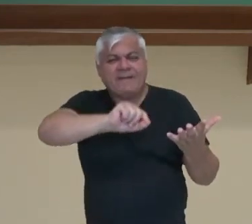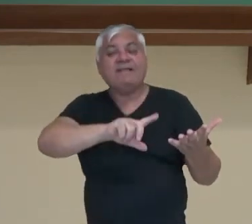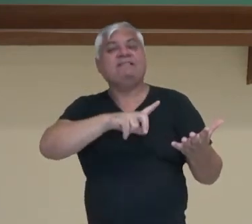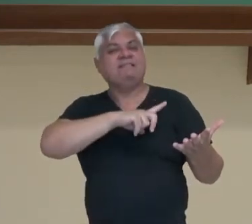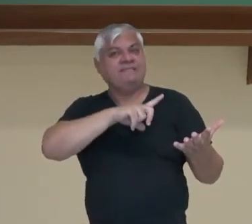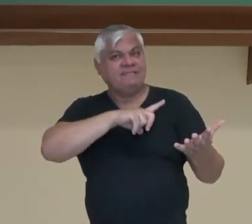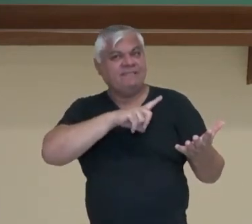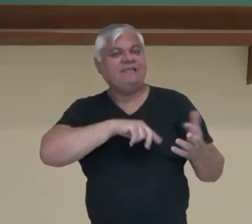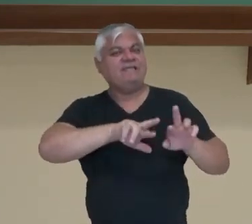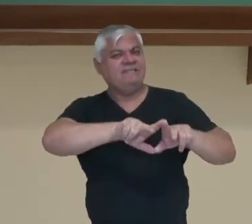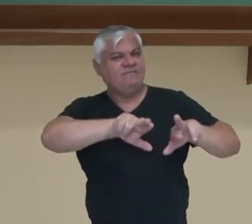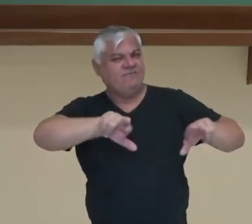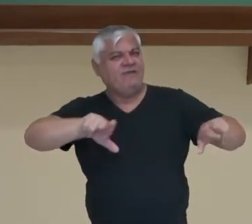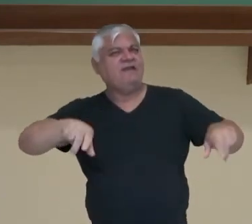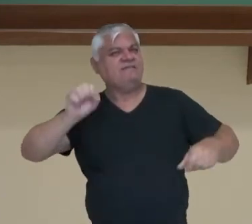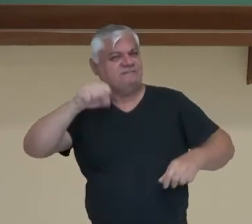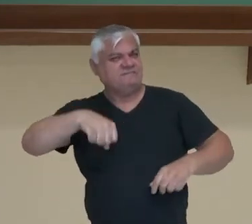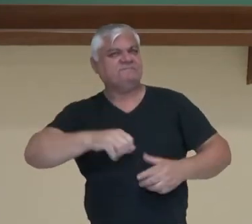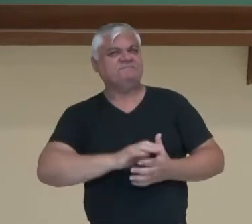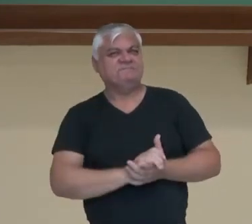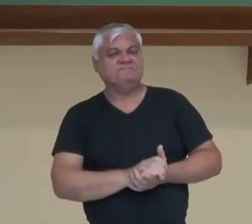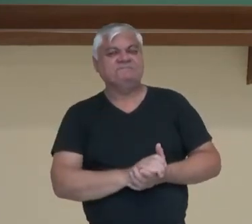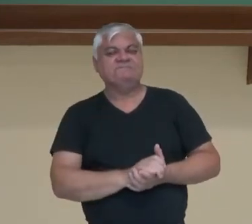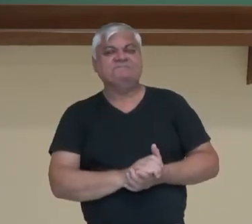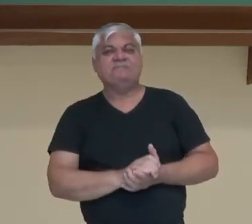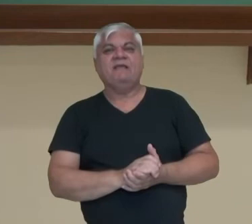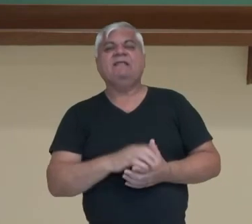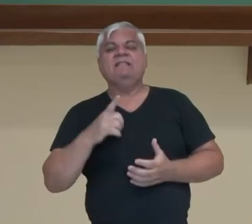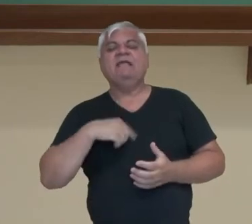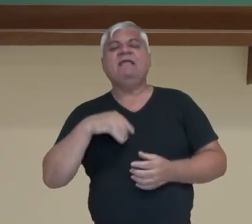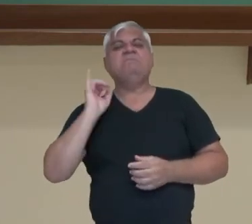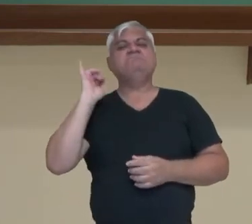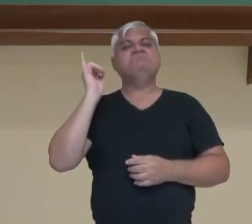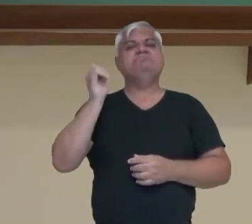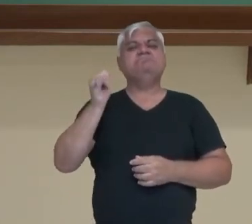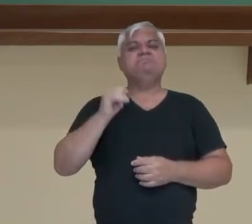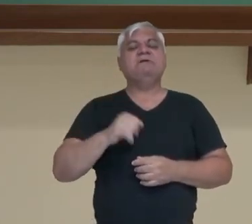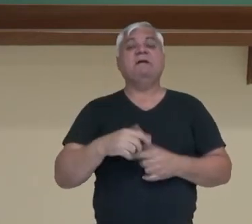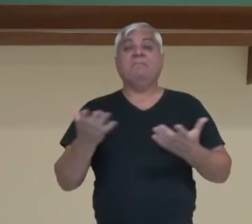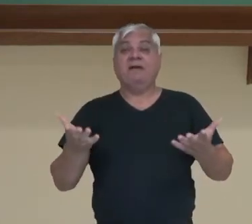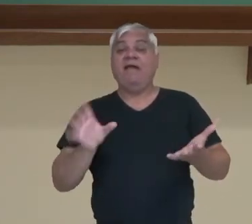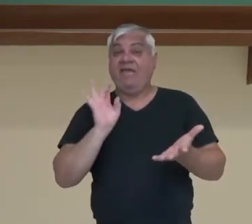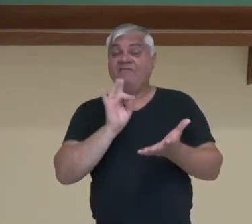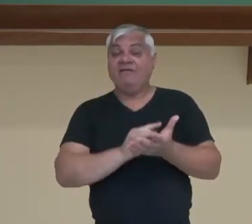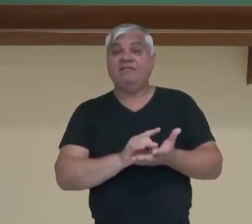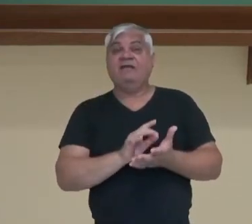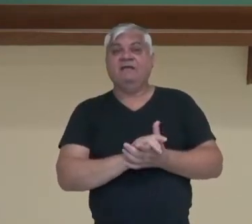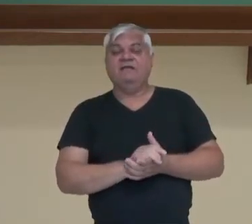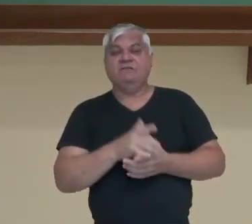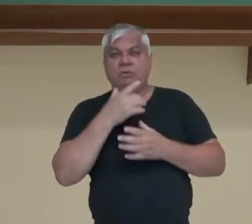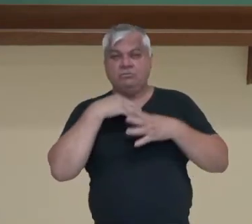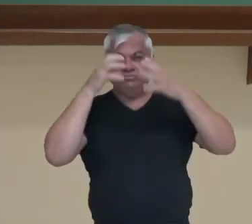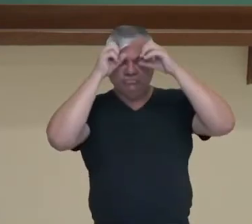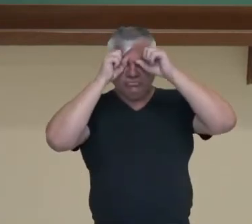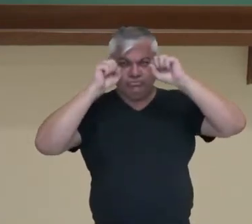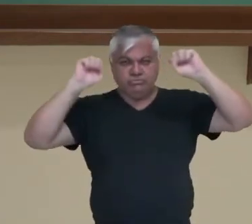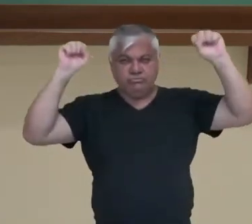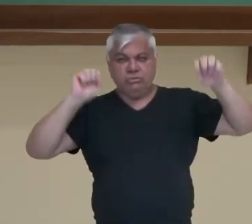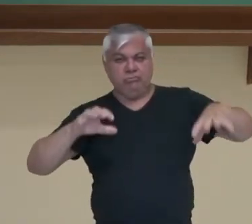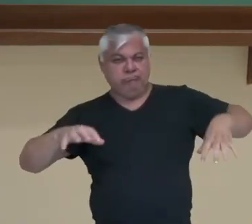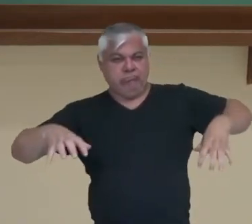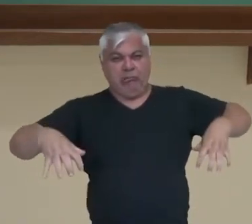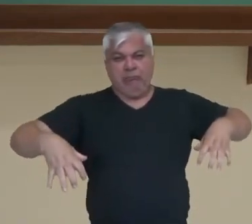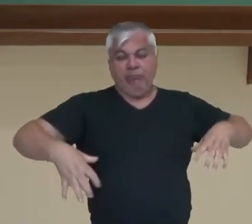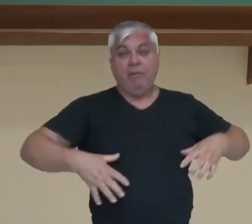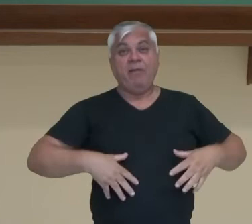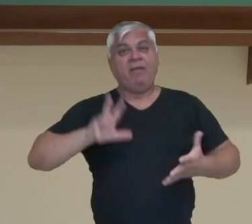tem versões diferentes, sim, das lendas, mas em geral seria essa. Aí vem o monstro Minotauro, enfim, é uma maldição, né?